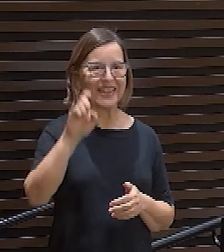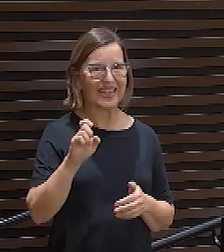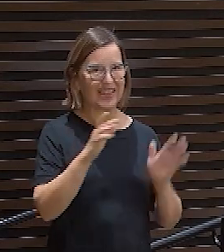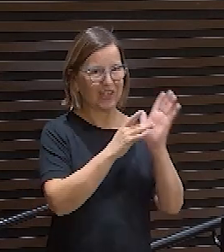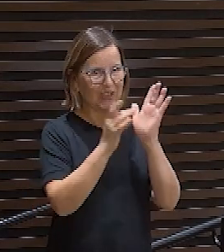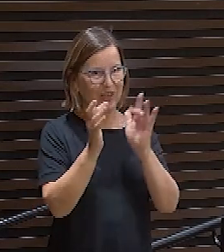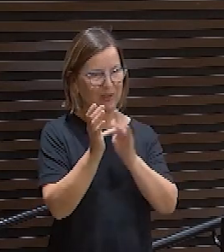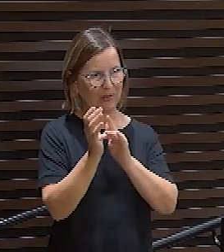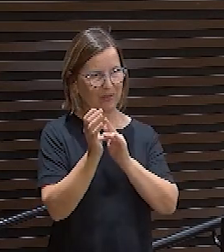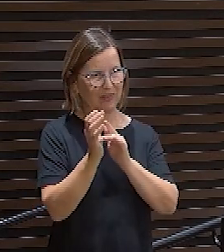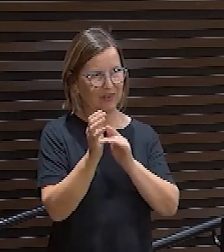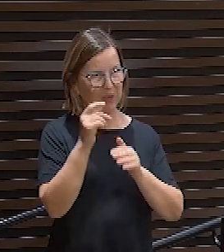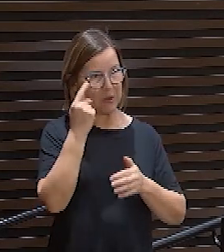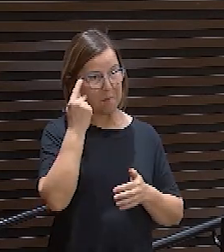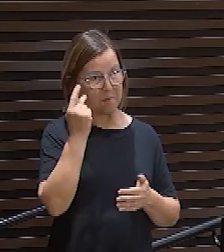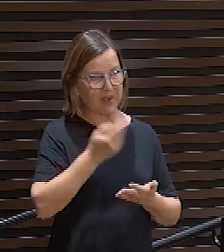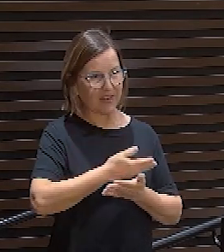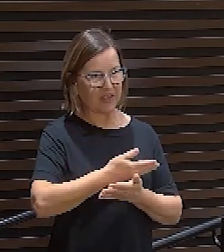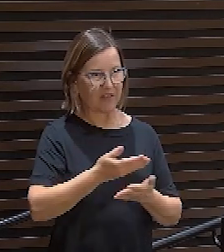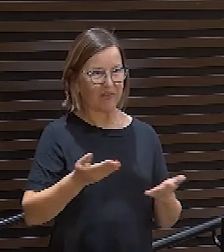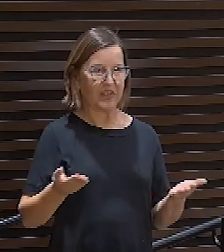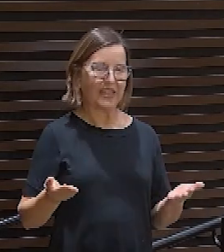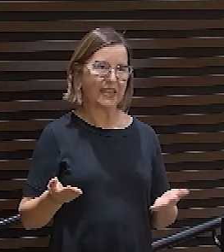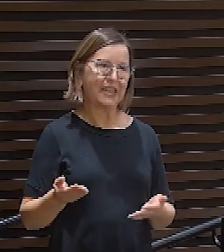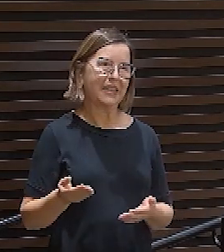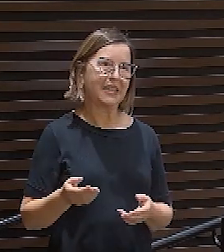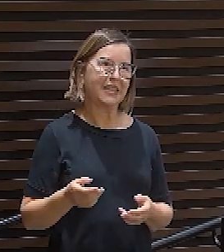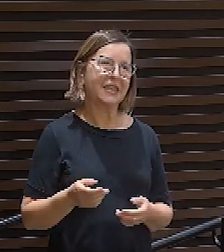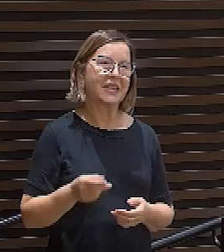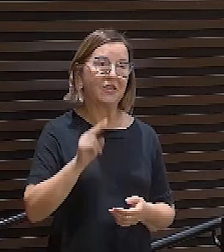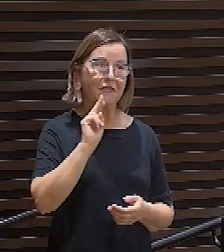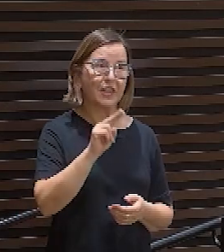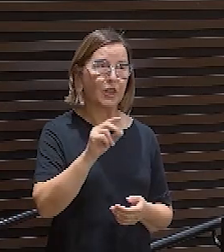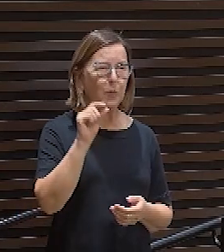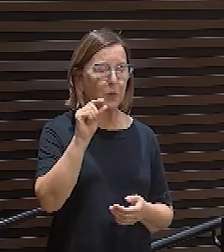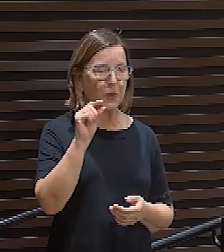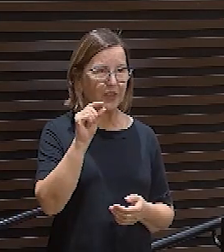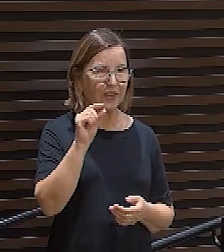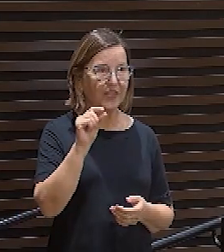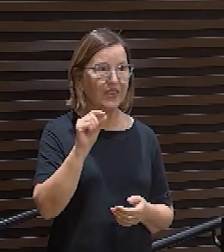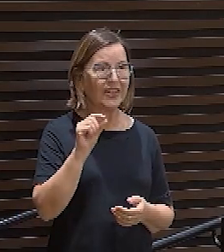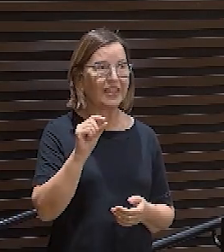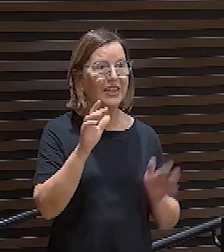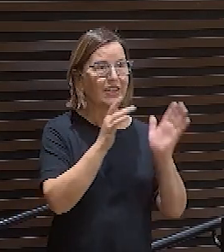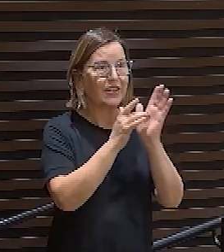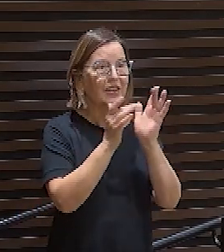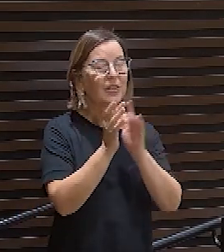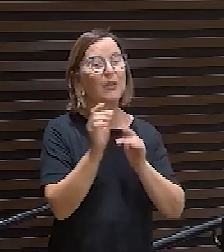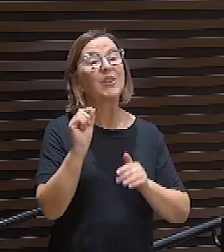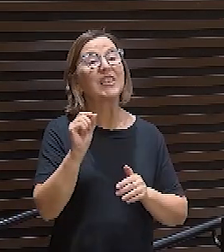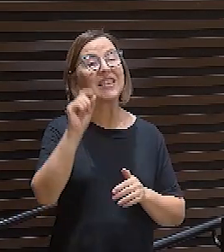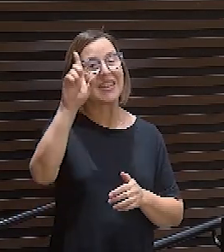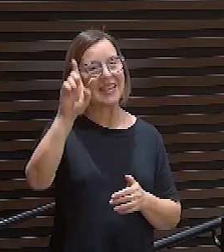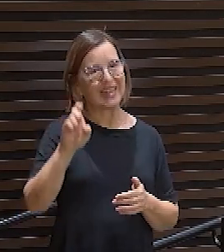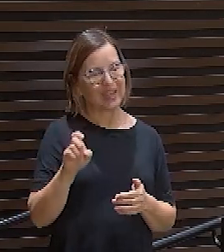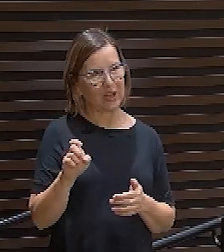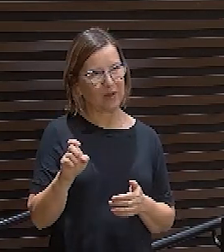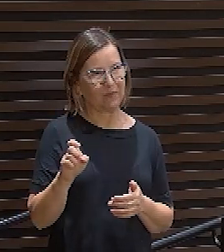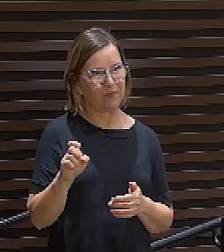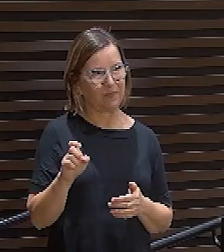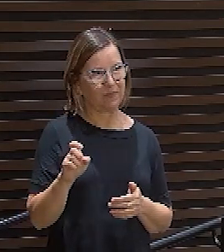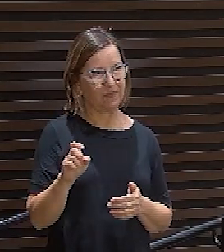se nós virmos de fato só um pouquinho de quem Ele é, escondidos pela fenda, com a mão do Senhor cobrindo a nossa